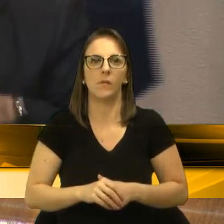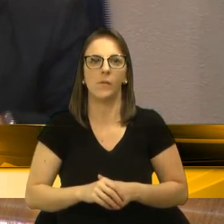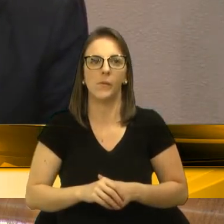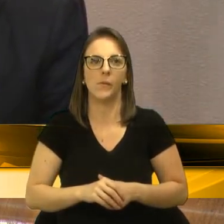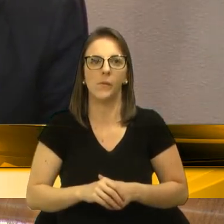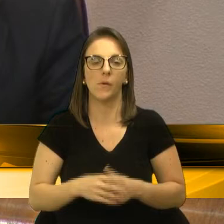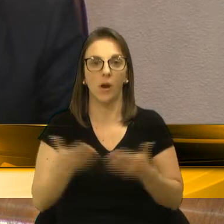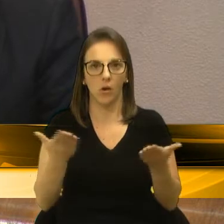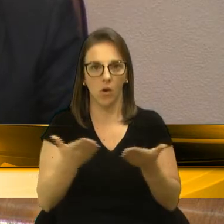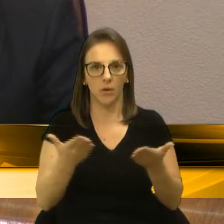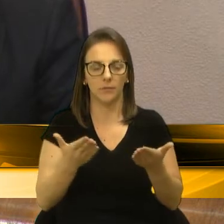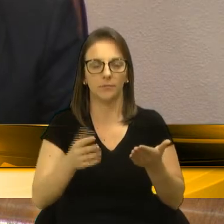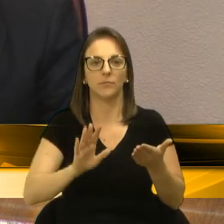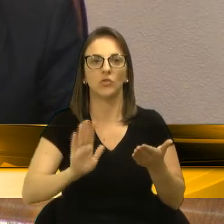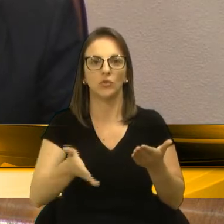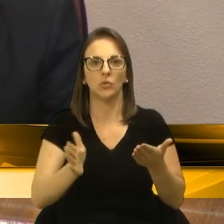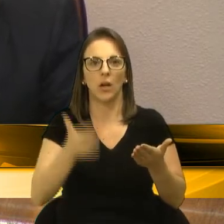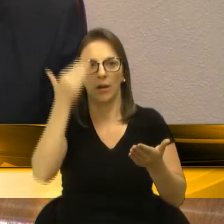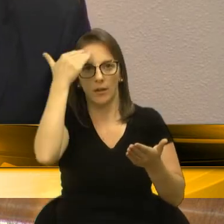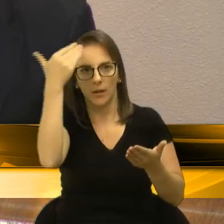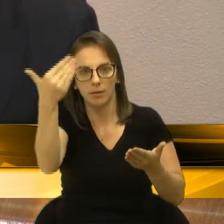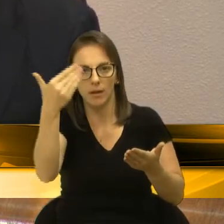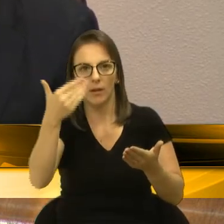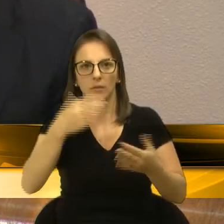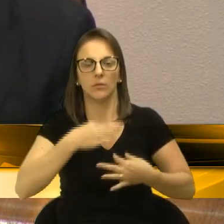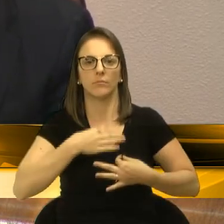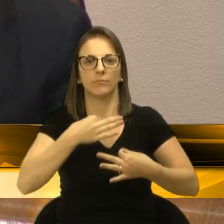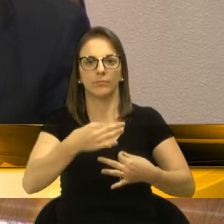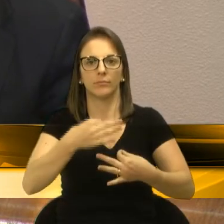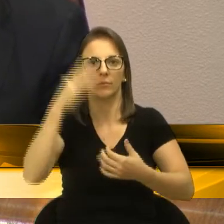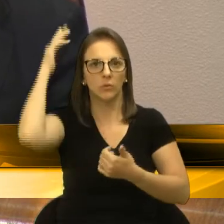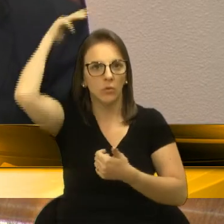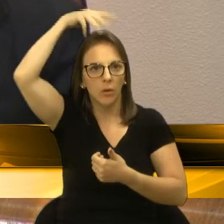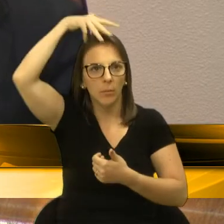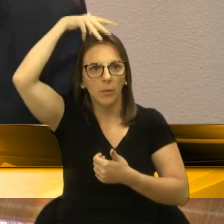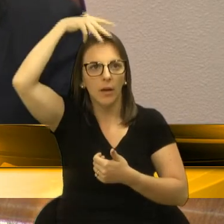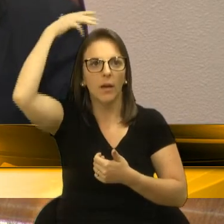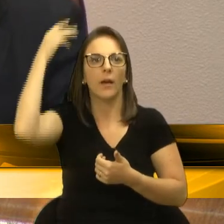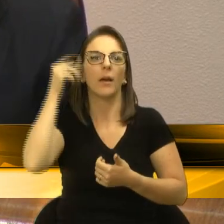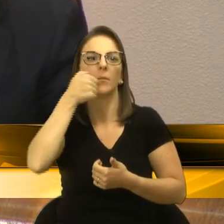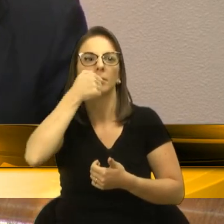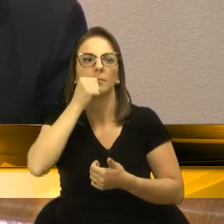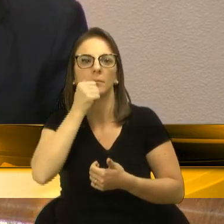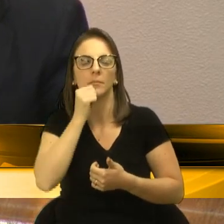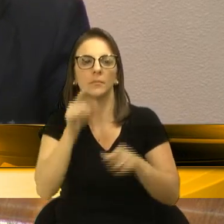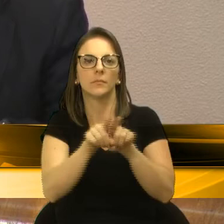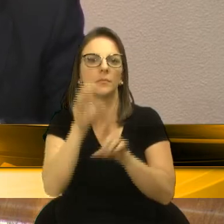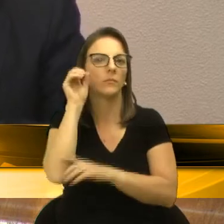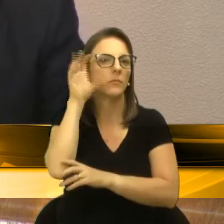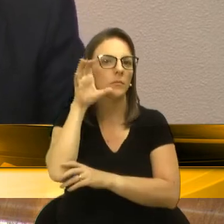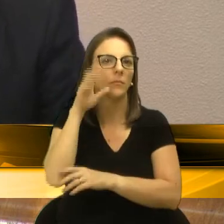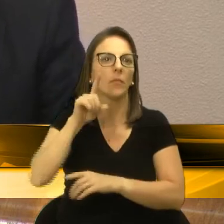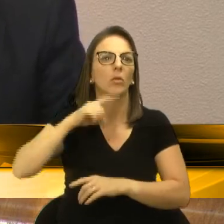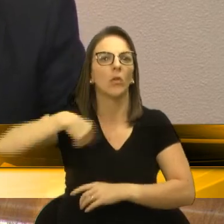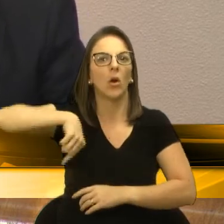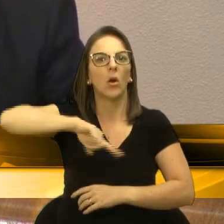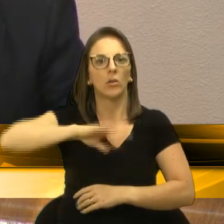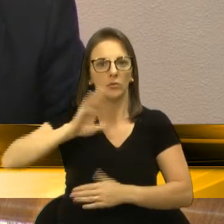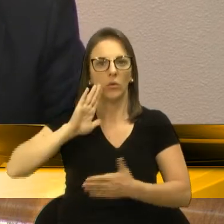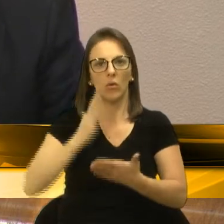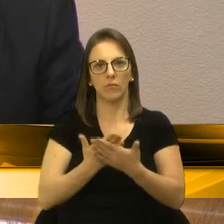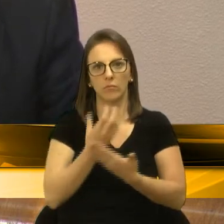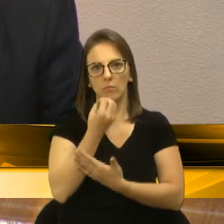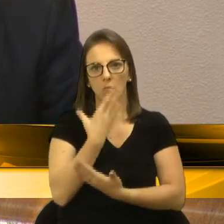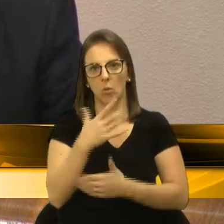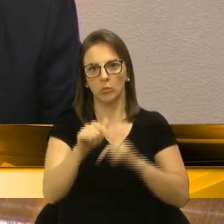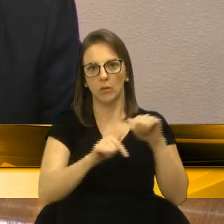antemão, agradeço a disponibilidade dos vereadores Alceu Tomé, Paulo Iores e Elisandro Fiuza. Temos confiança de um bom trabalho, de um